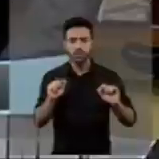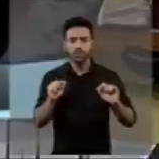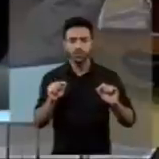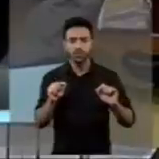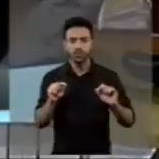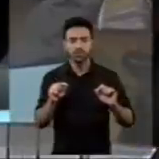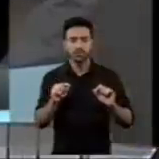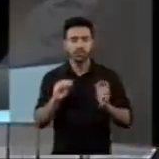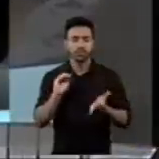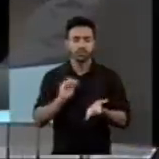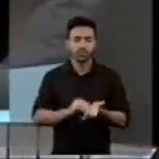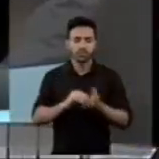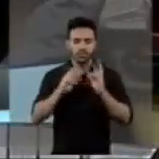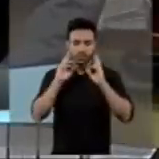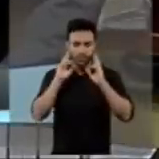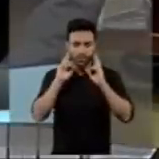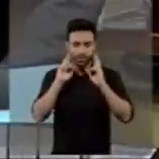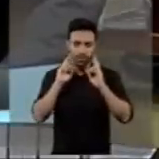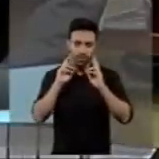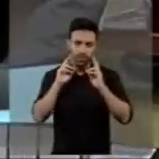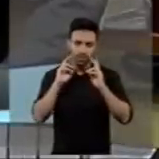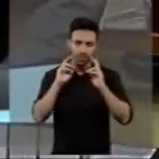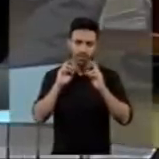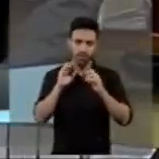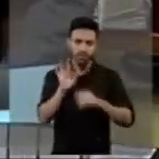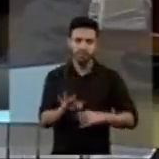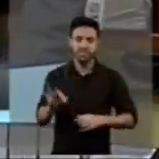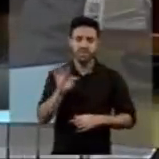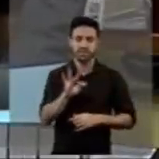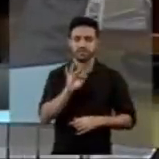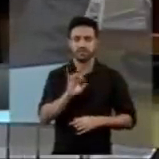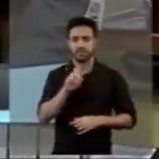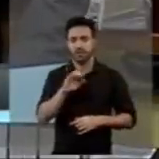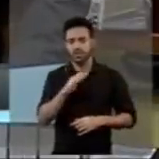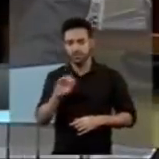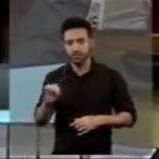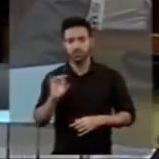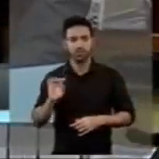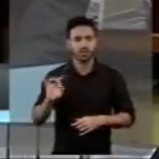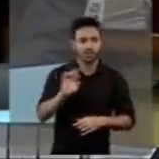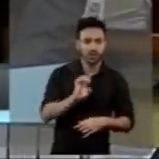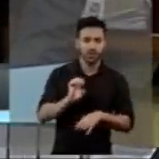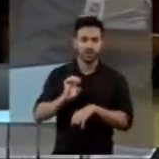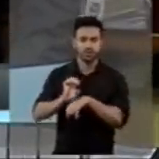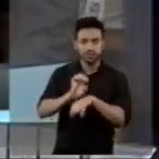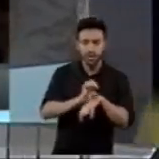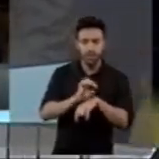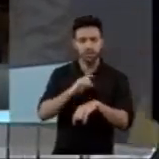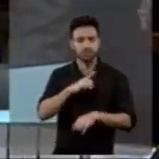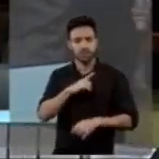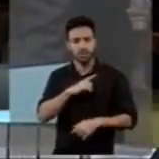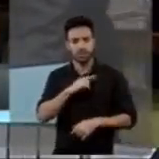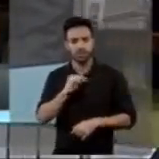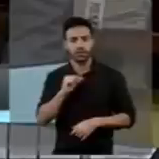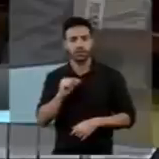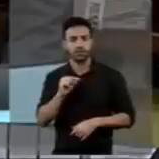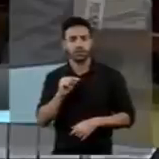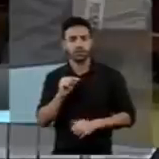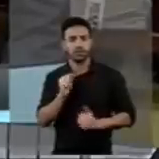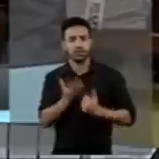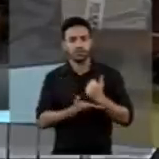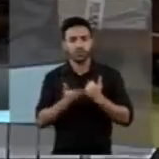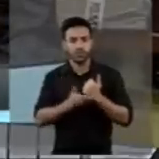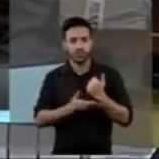ao postulado da federação que tem na autonomia dos Estados-membros, digamos, um dos seus aspectos